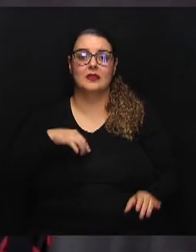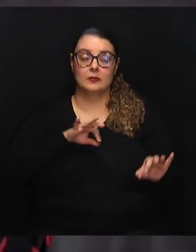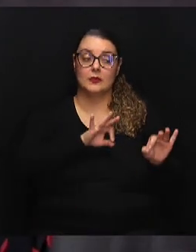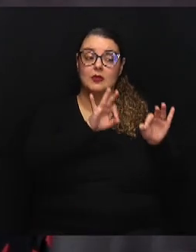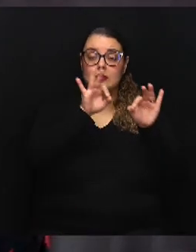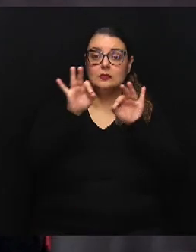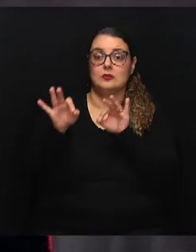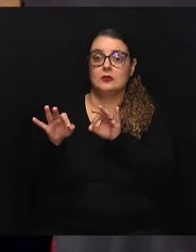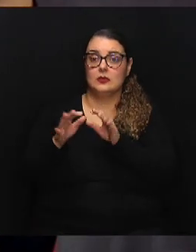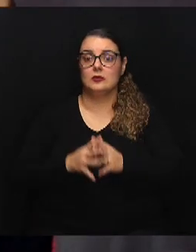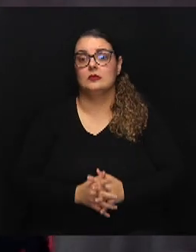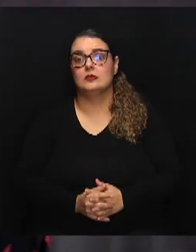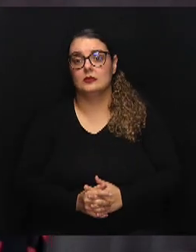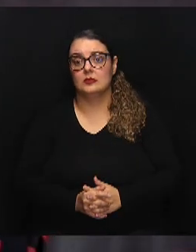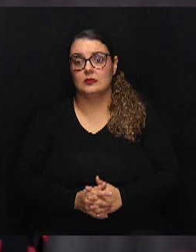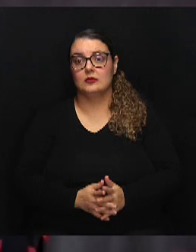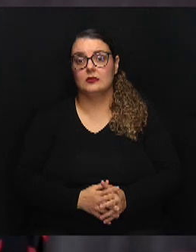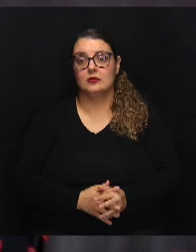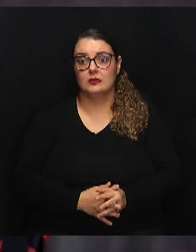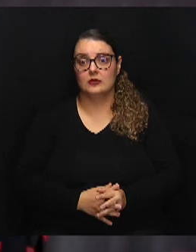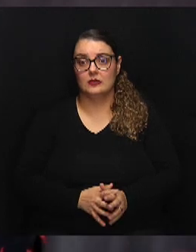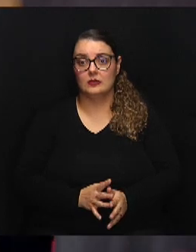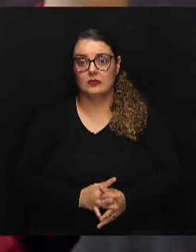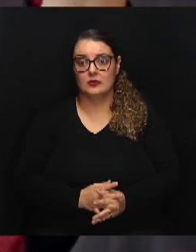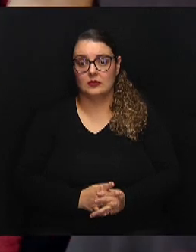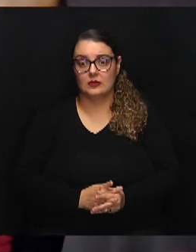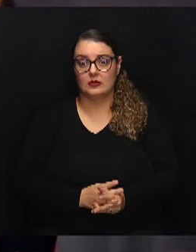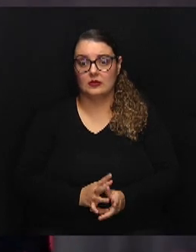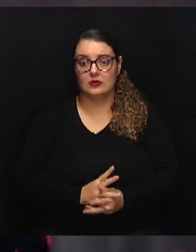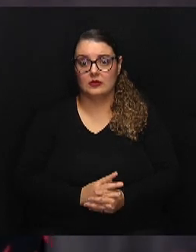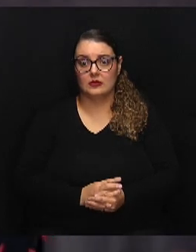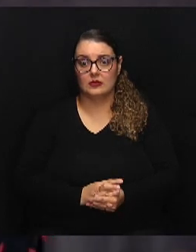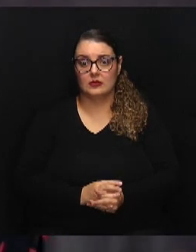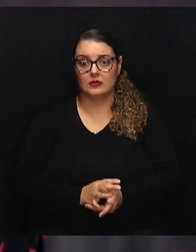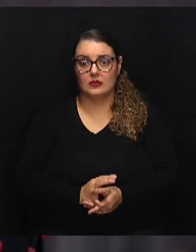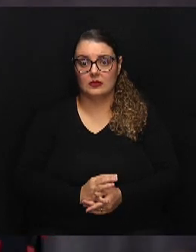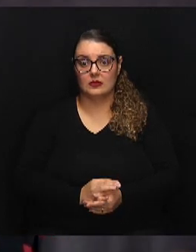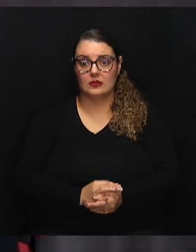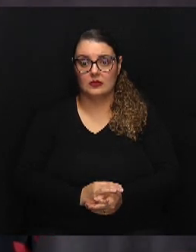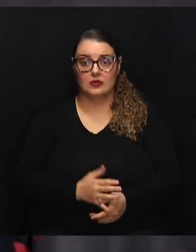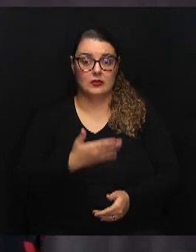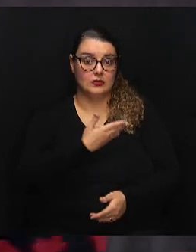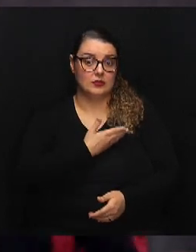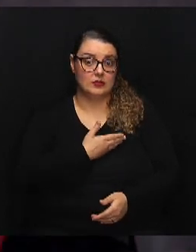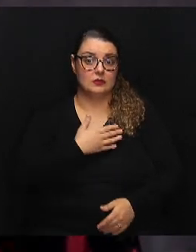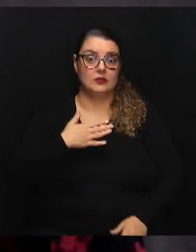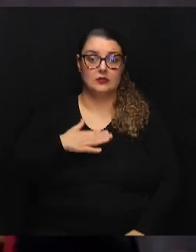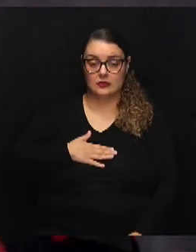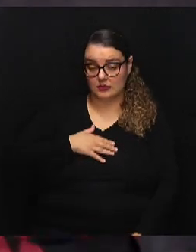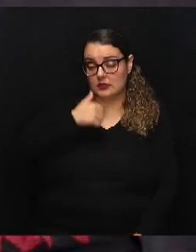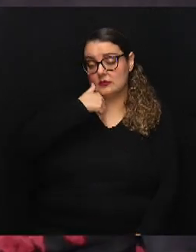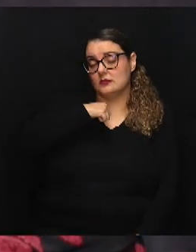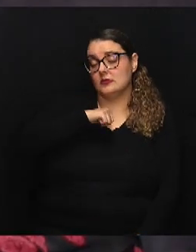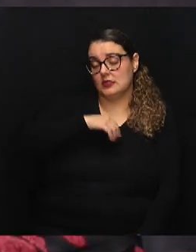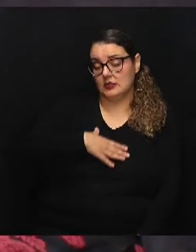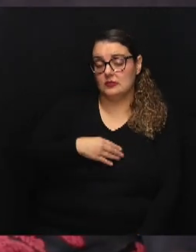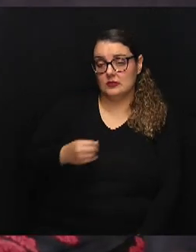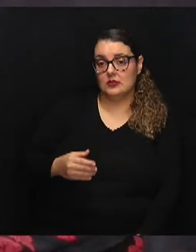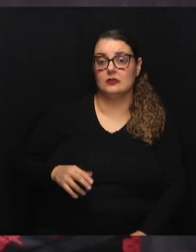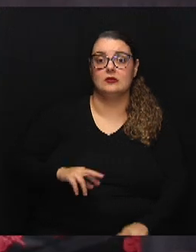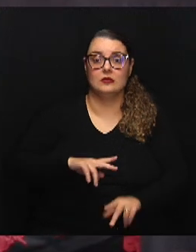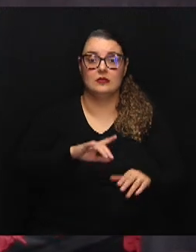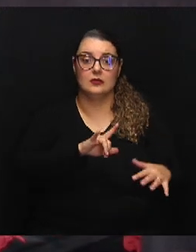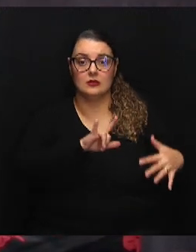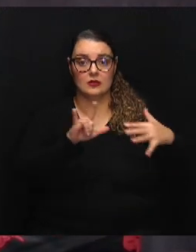muitos, né, sou a galera, né, a galera que, os amigos das minhas filhas, muitos deles me seguem, eu